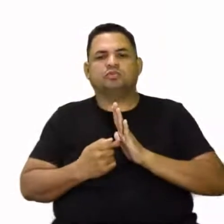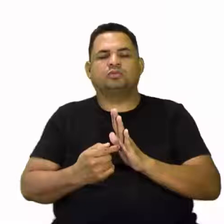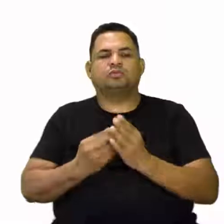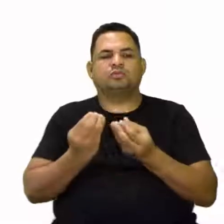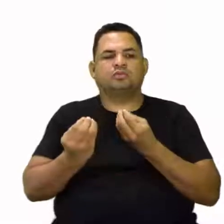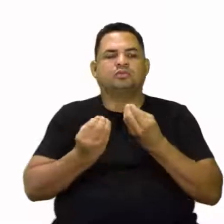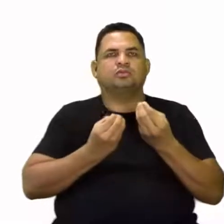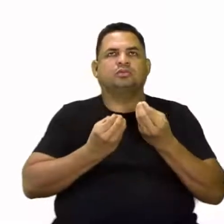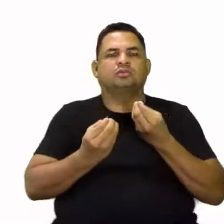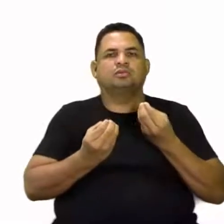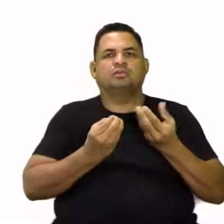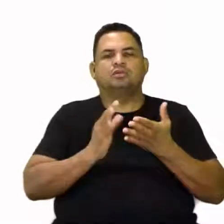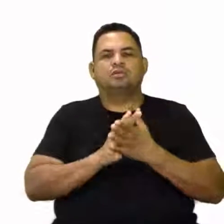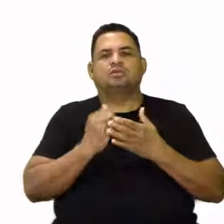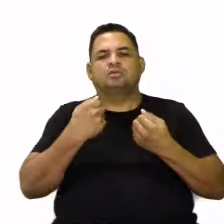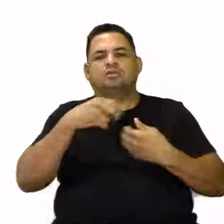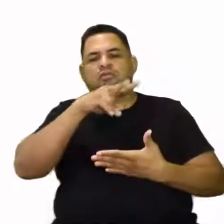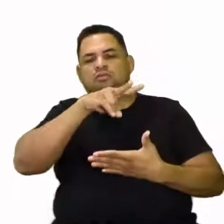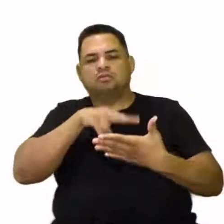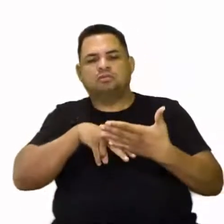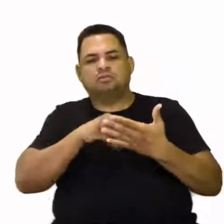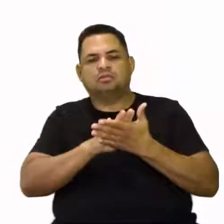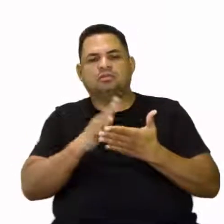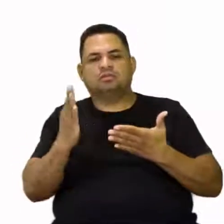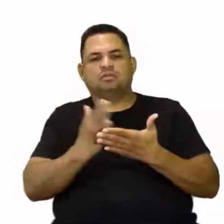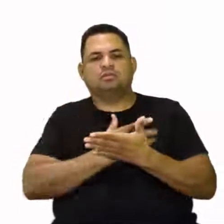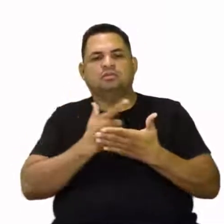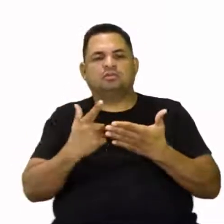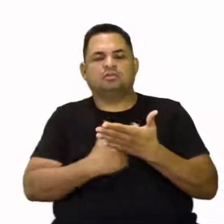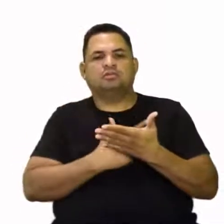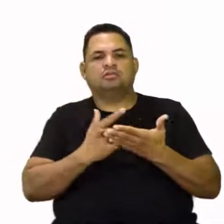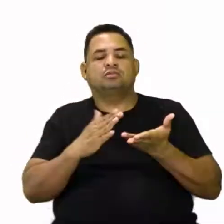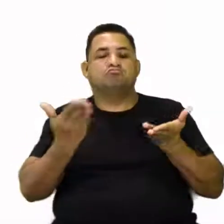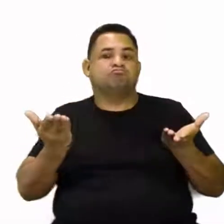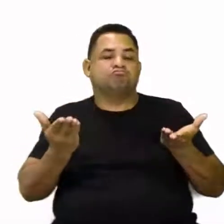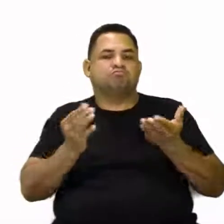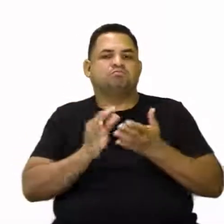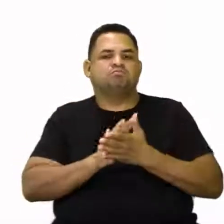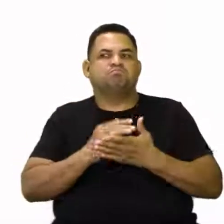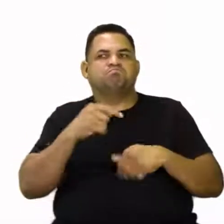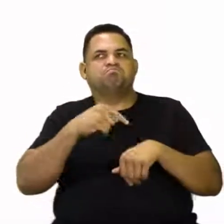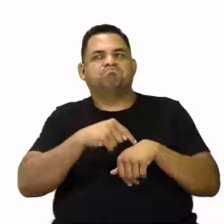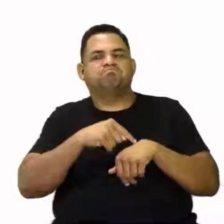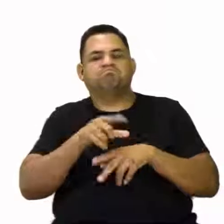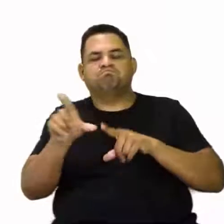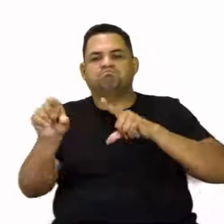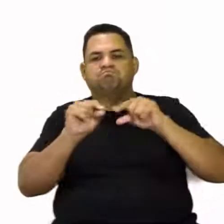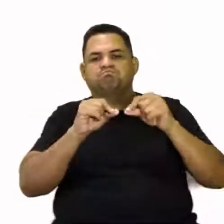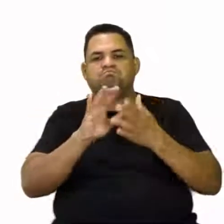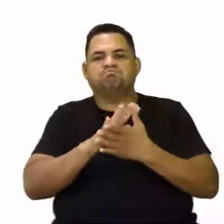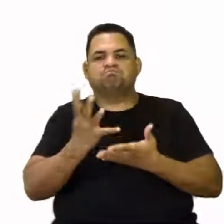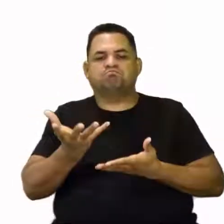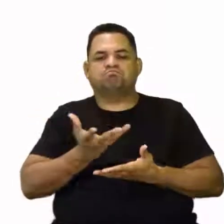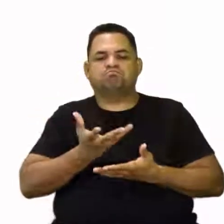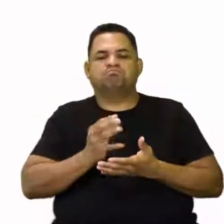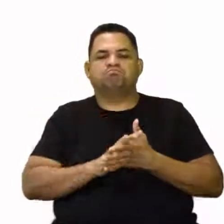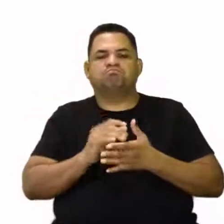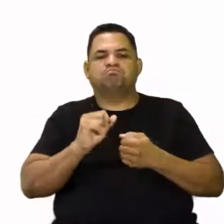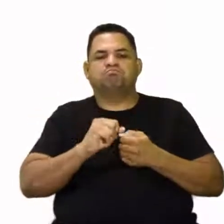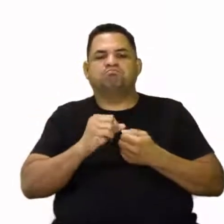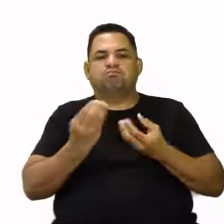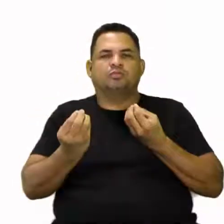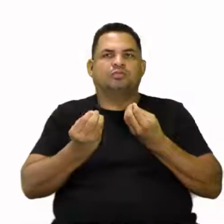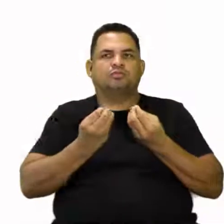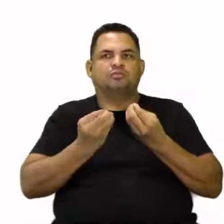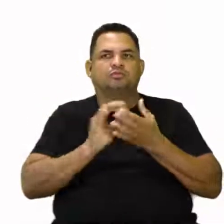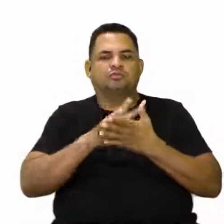de como você pode ler aquele livro. É o momento que você vai escolher o que você quer fazer, como você